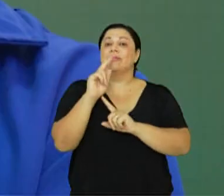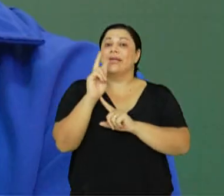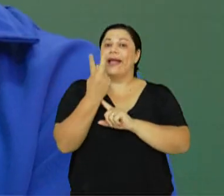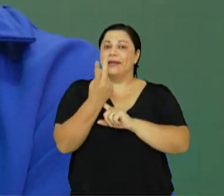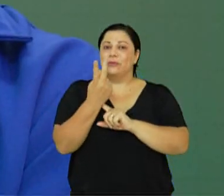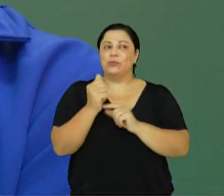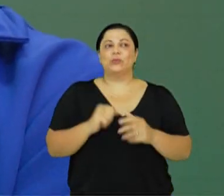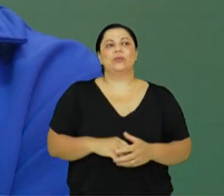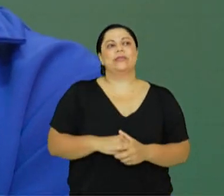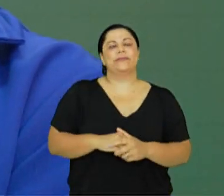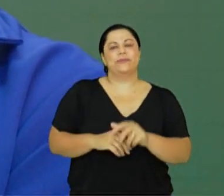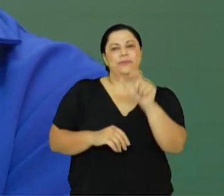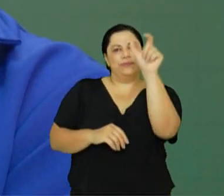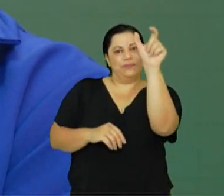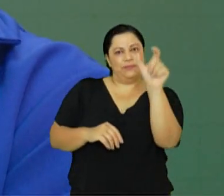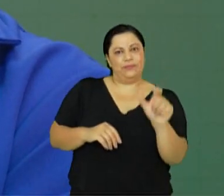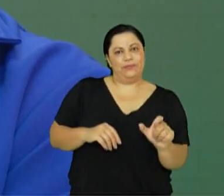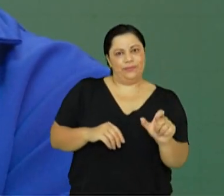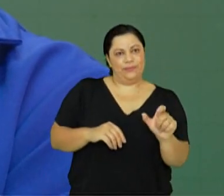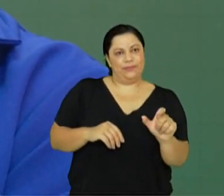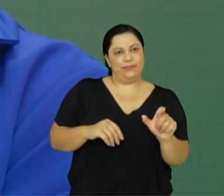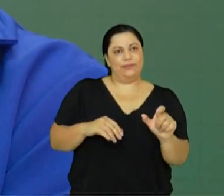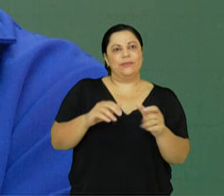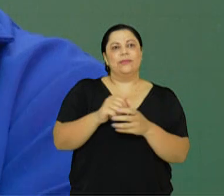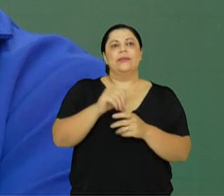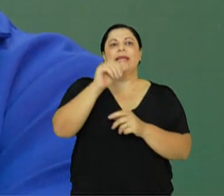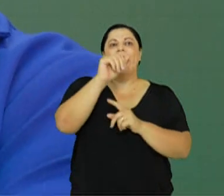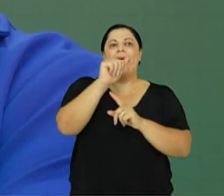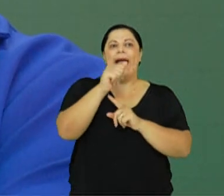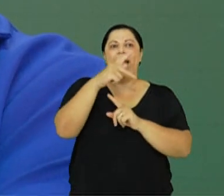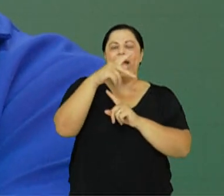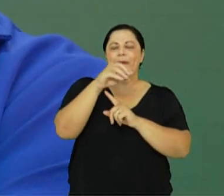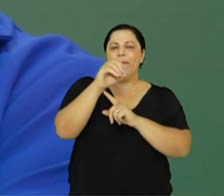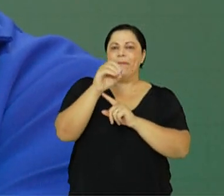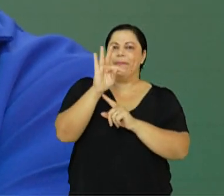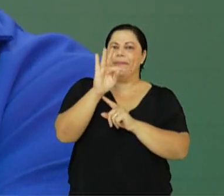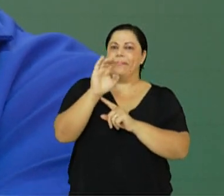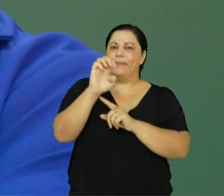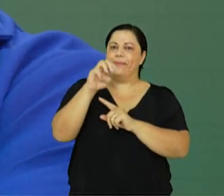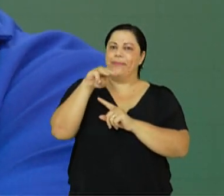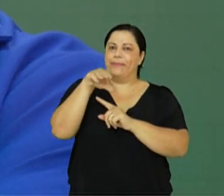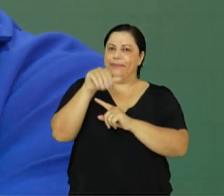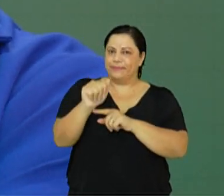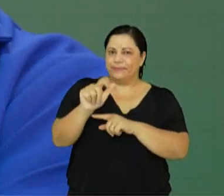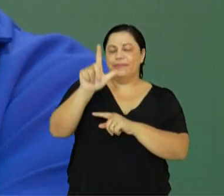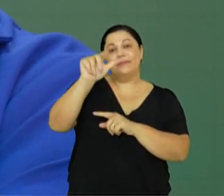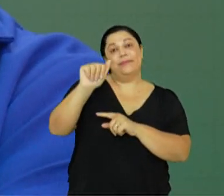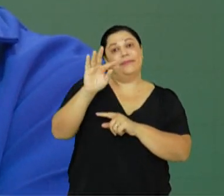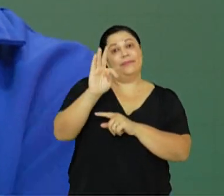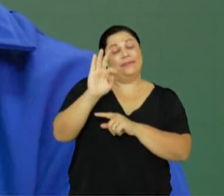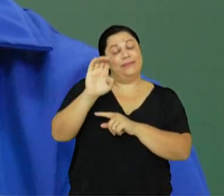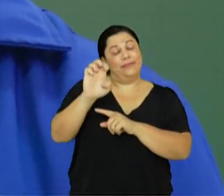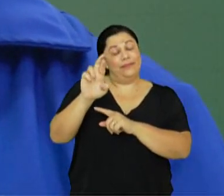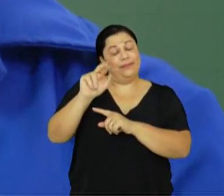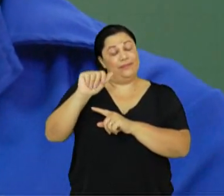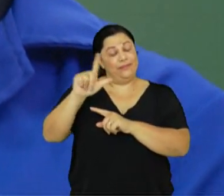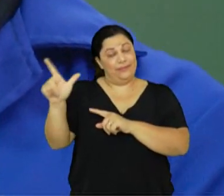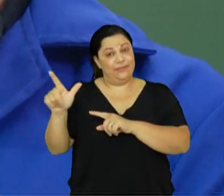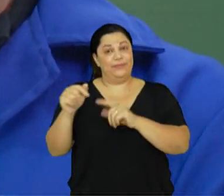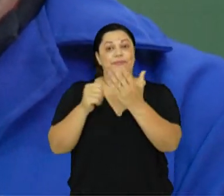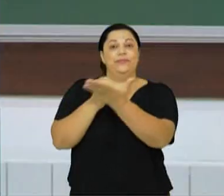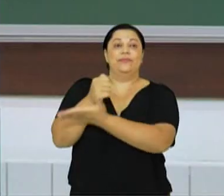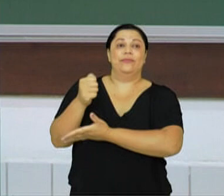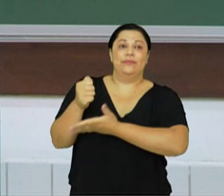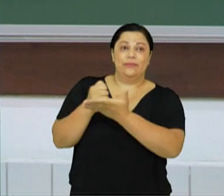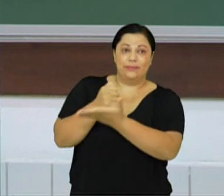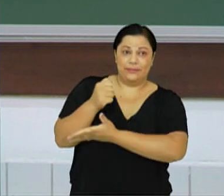lado, nós temos o apótema lateral e aqui embaixo nós vamos ter o apótema da base.